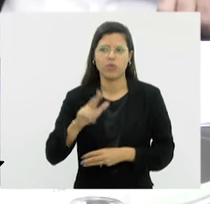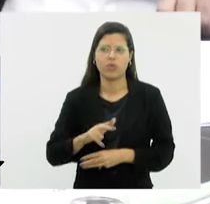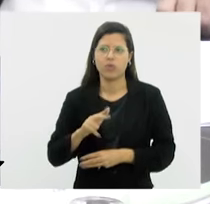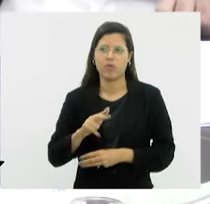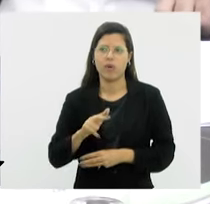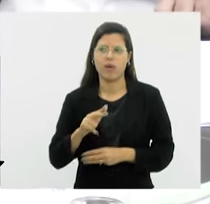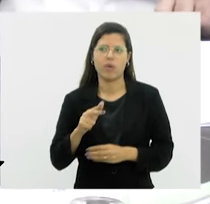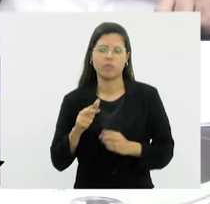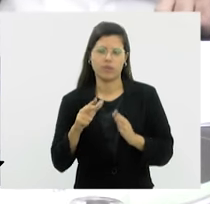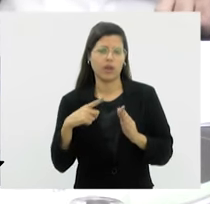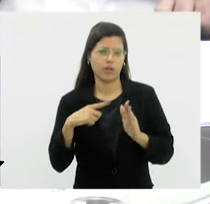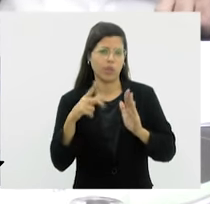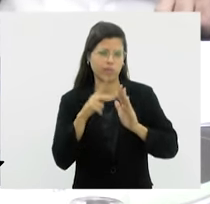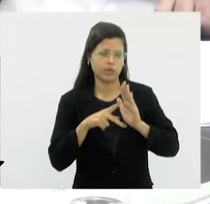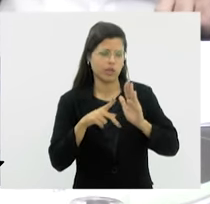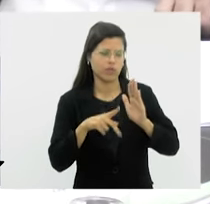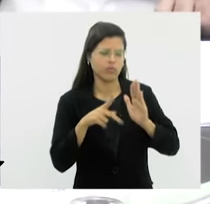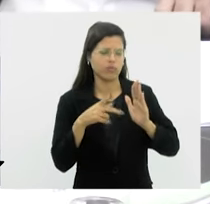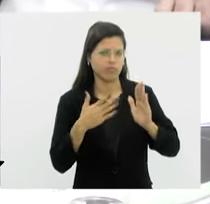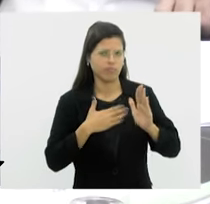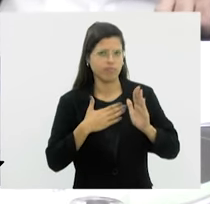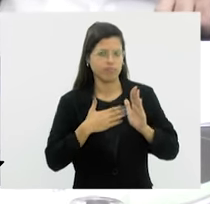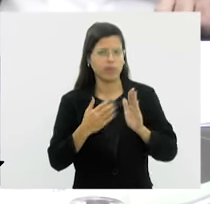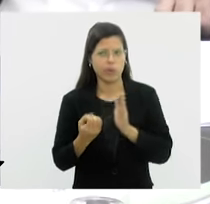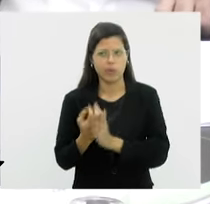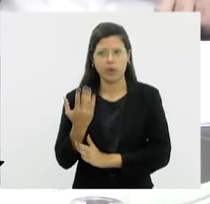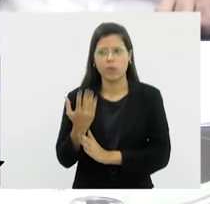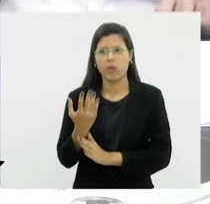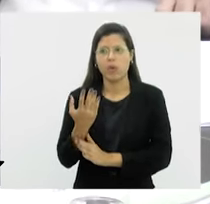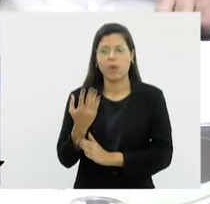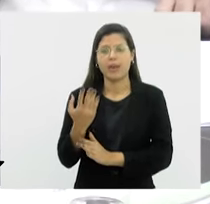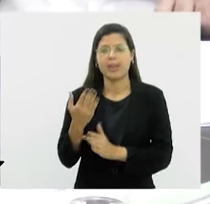minha autoria que impede aquelas mensagens